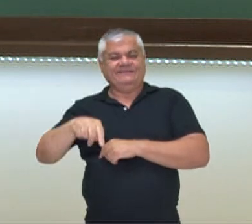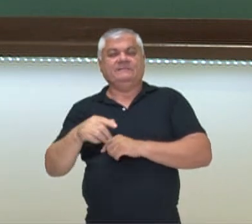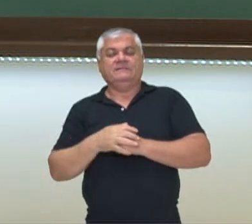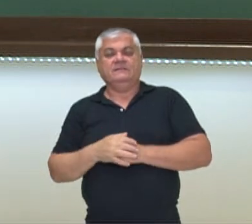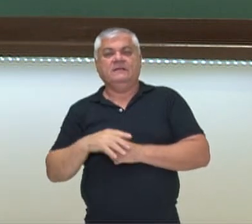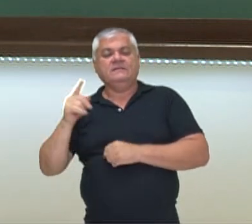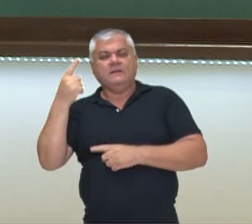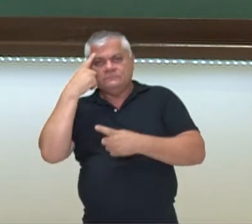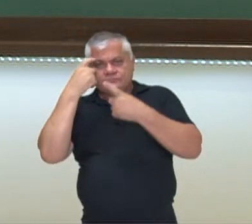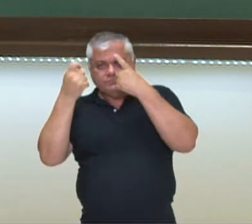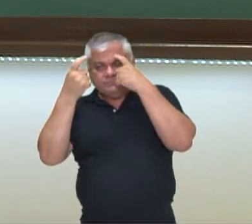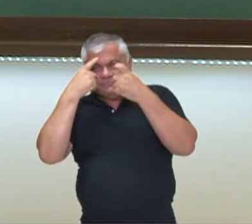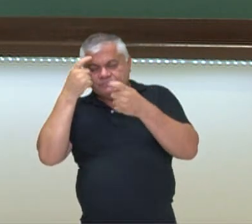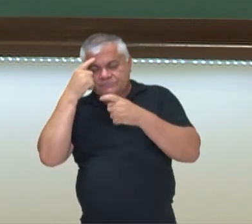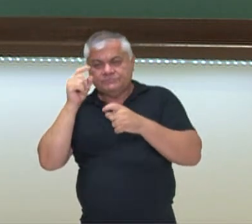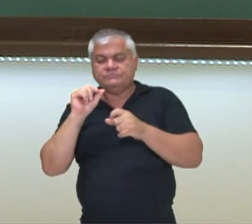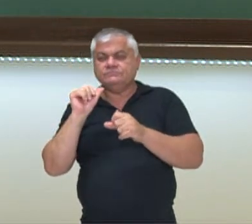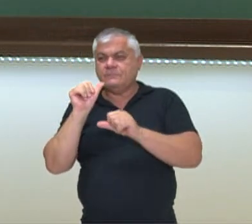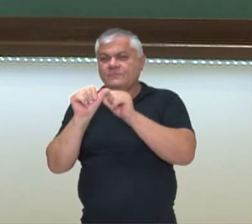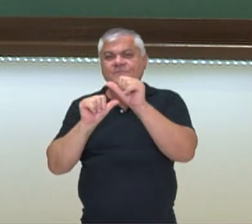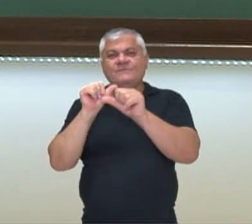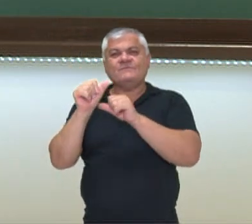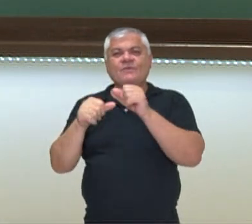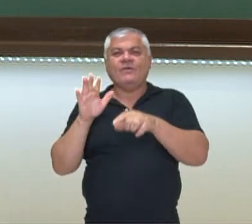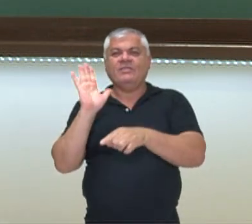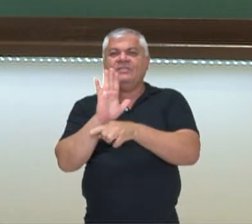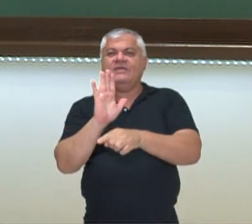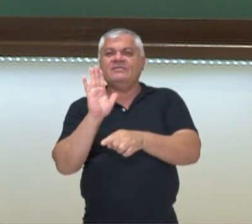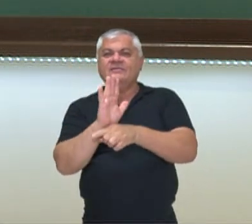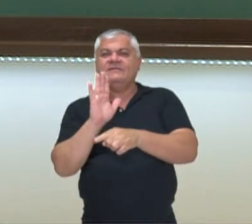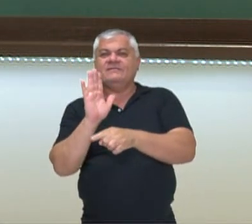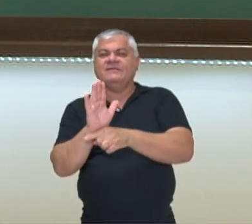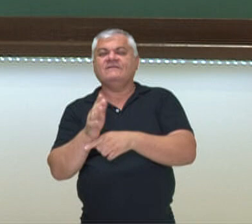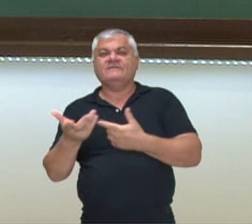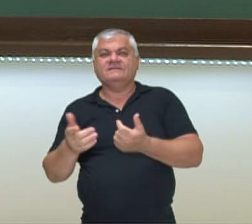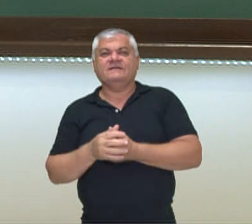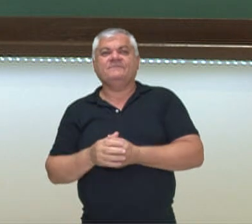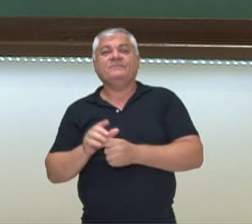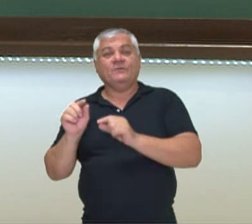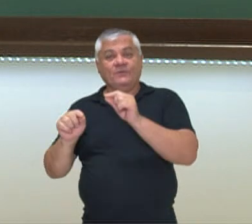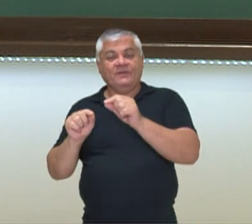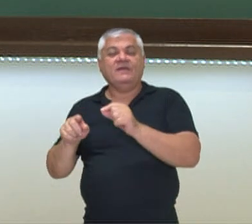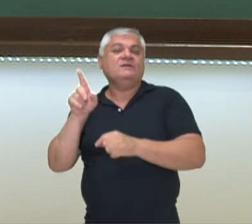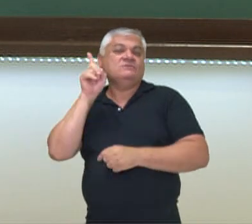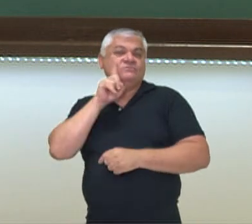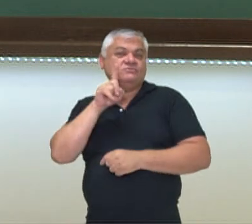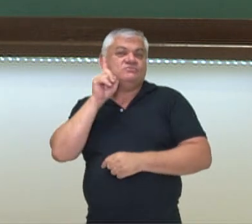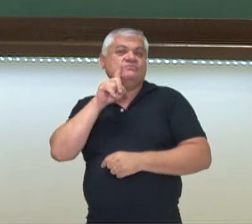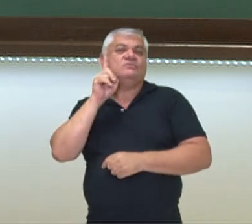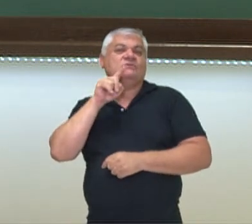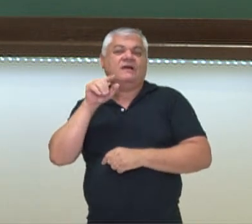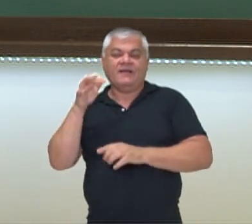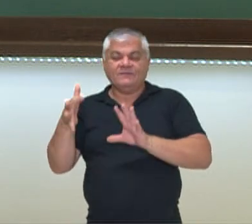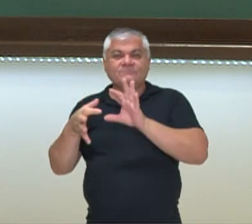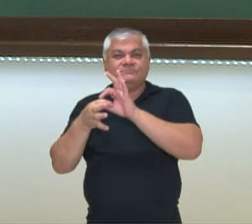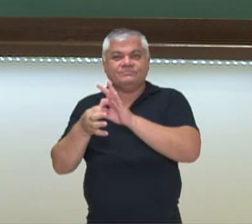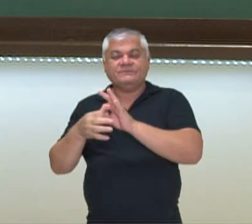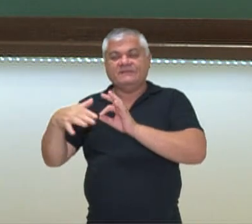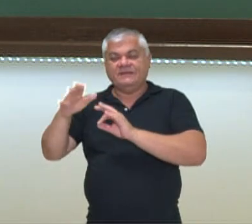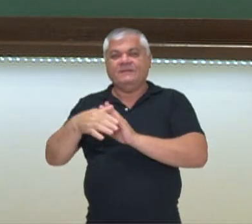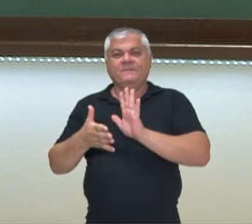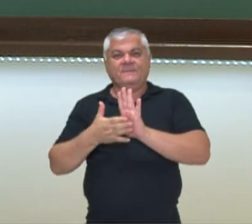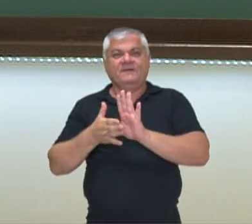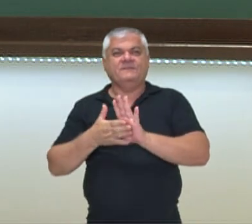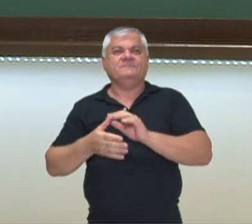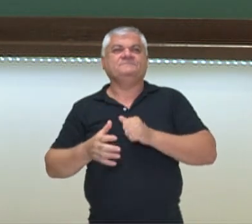a ser deflagrada em todos os países que defendiam o lado capitalista, que era a doutrina Truman através do Plano